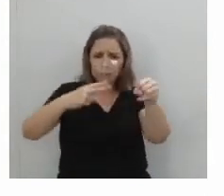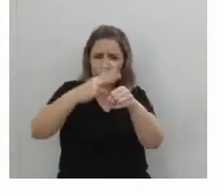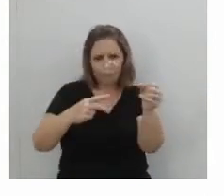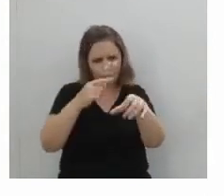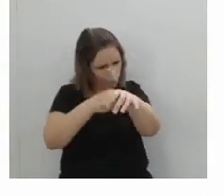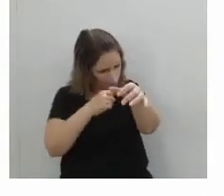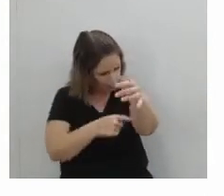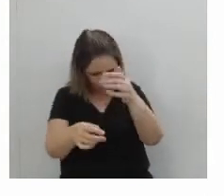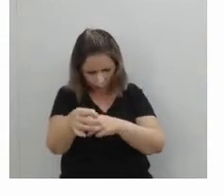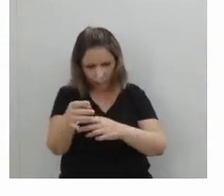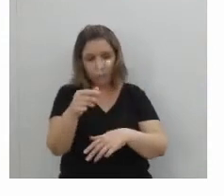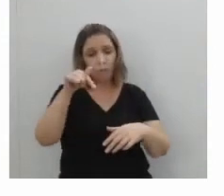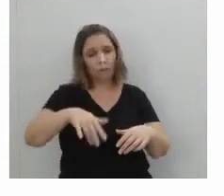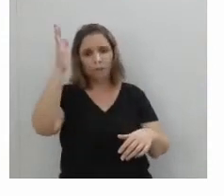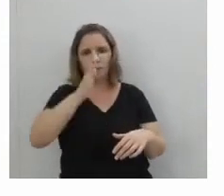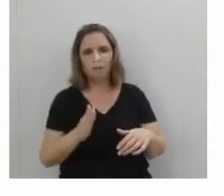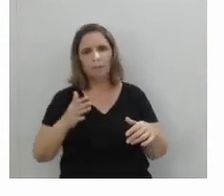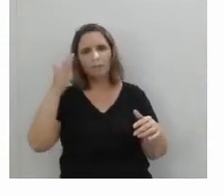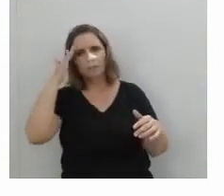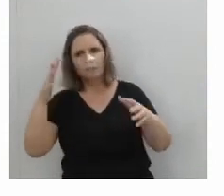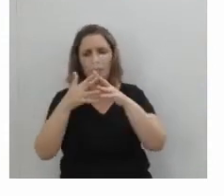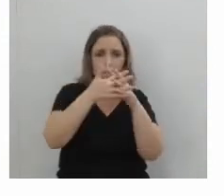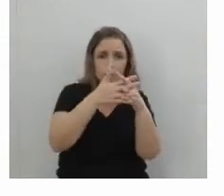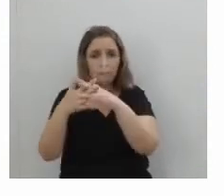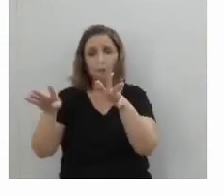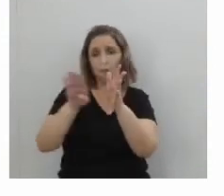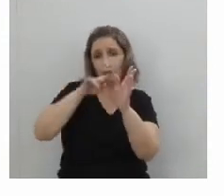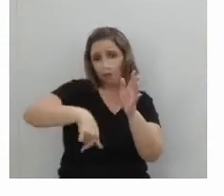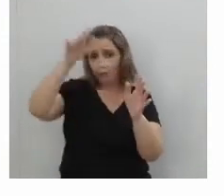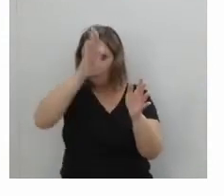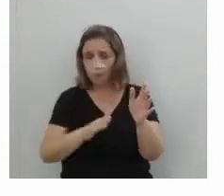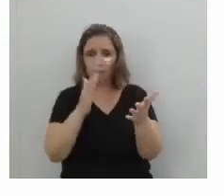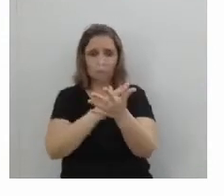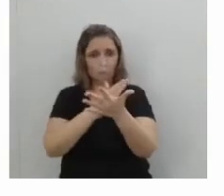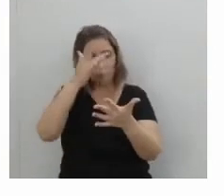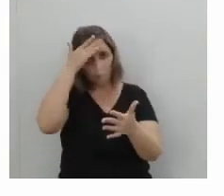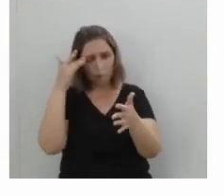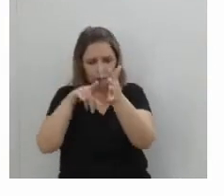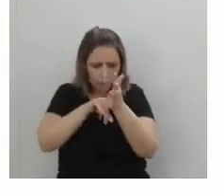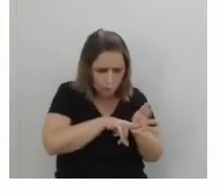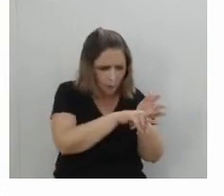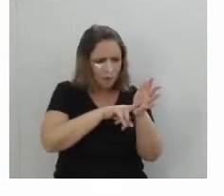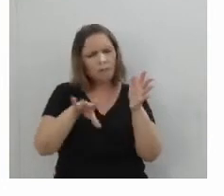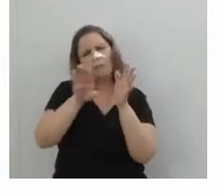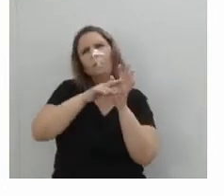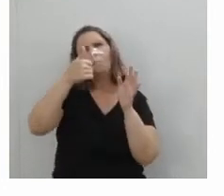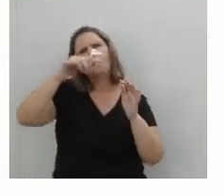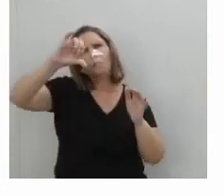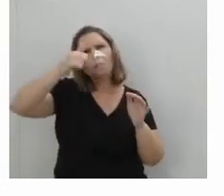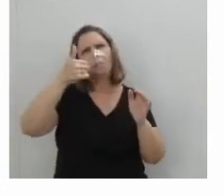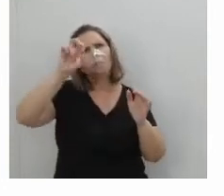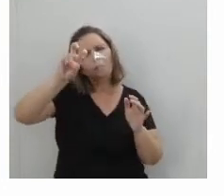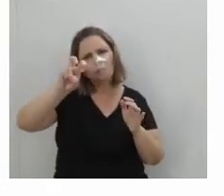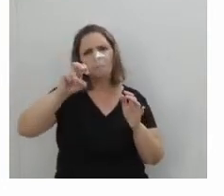Brasil, há divergência sobre a chegada desse esporte aqui. Alguns estudiosos indicam que no ano de 1915,